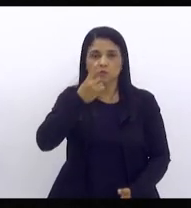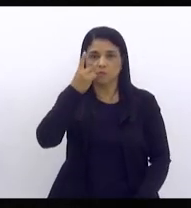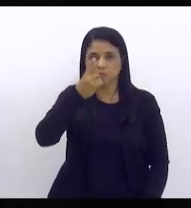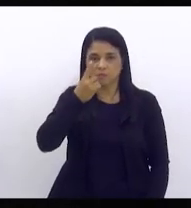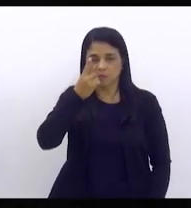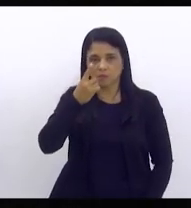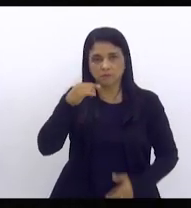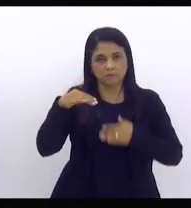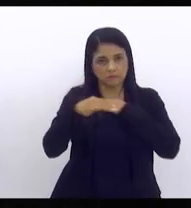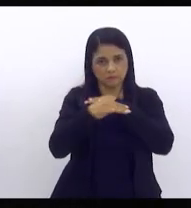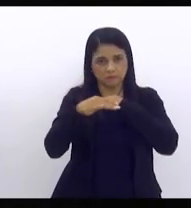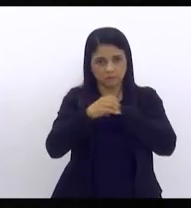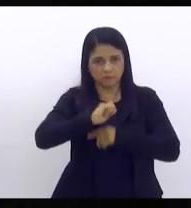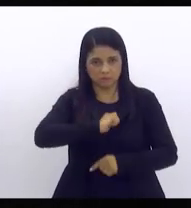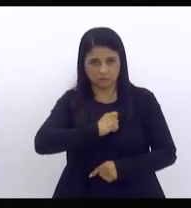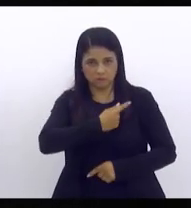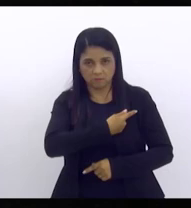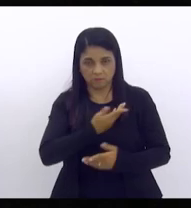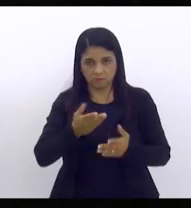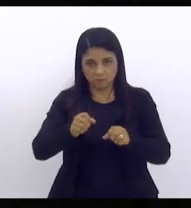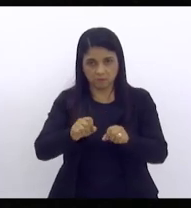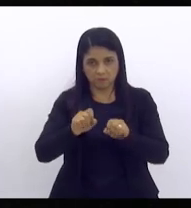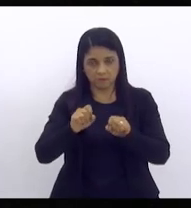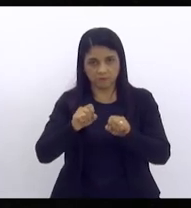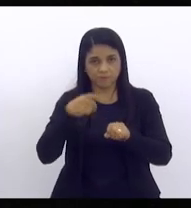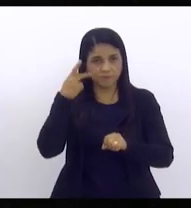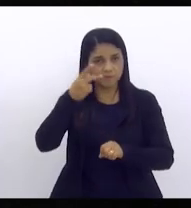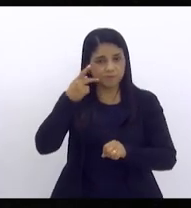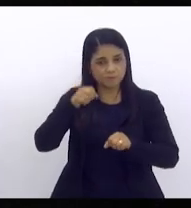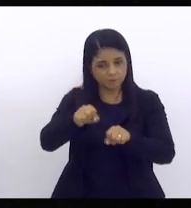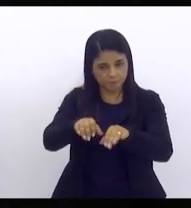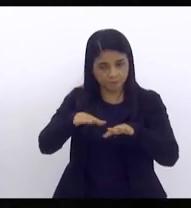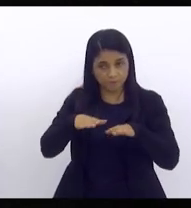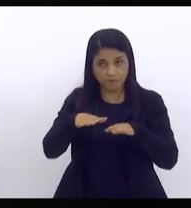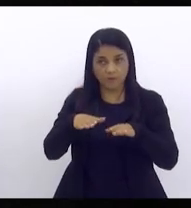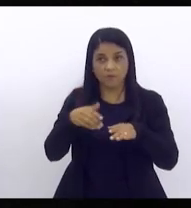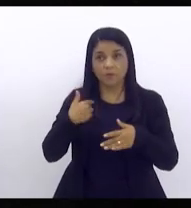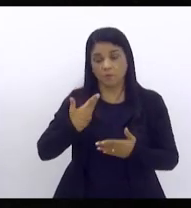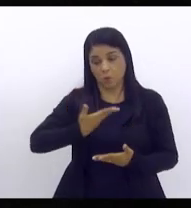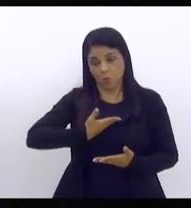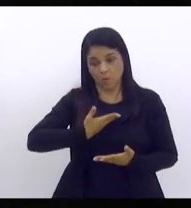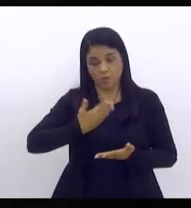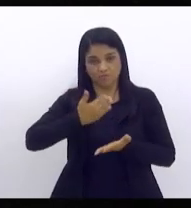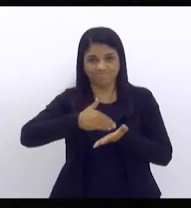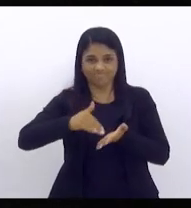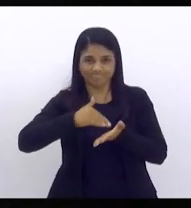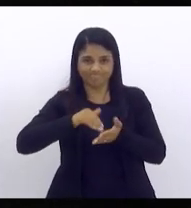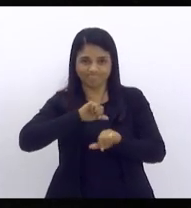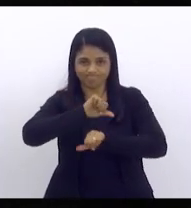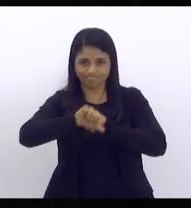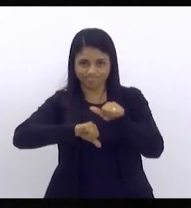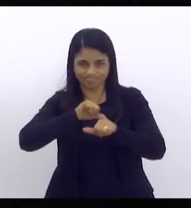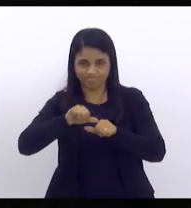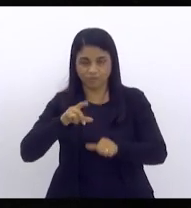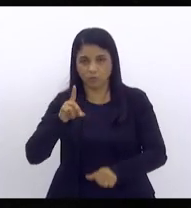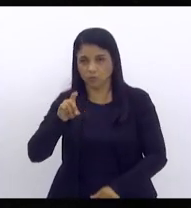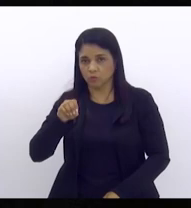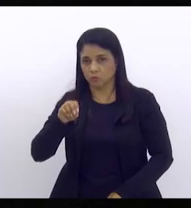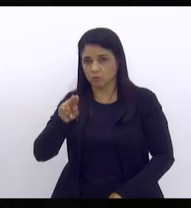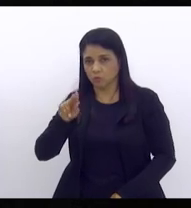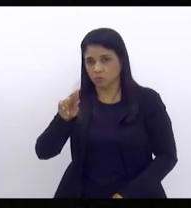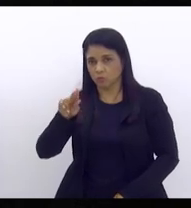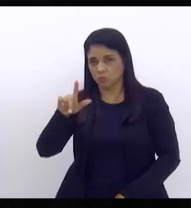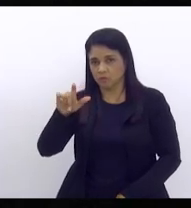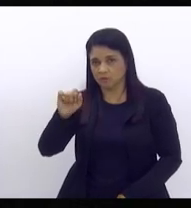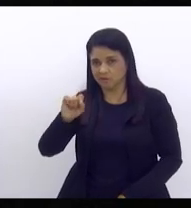Gonçalo neste parlamento, né? Visto que o colega virou secretário. Ou seja, não podemos utilizar de